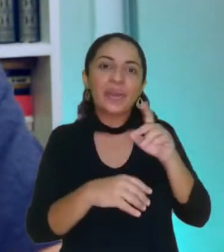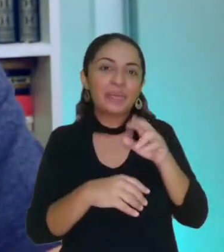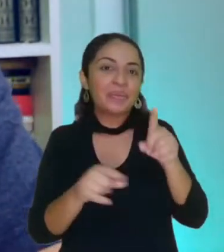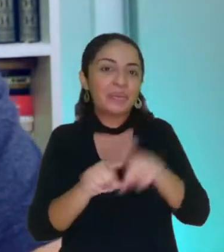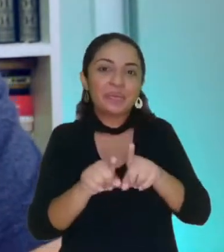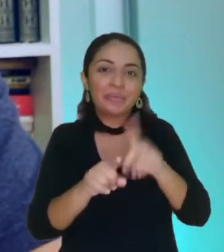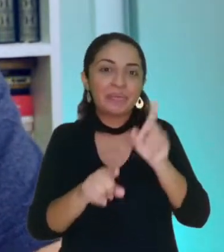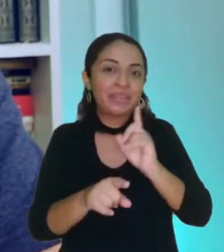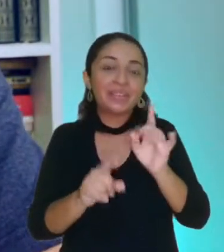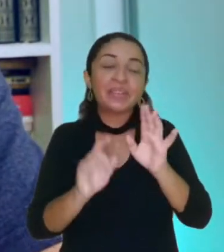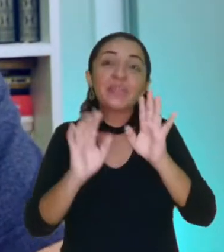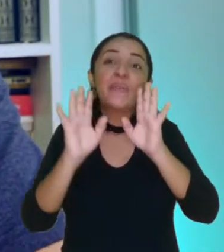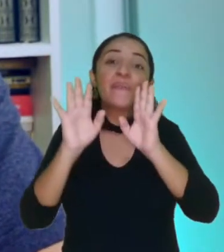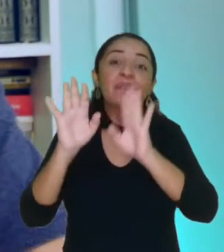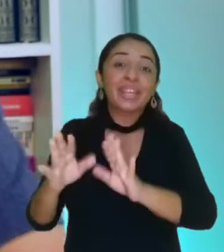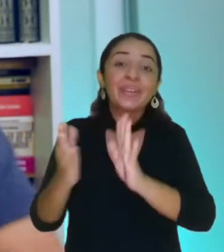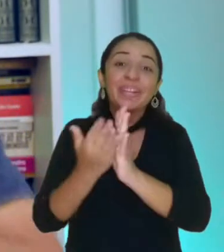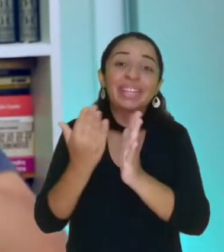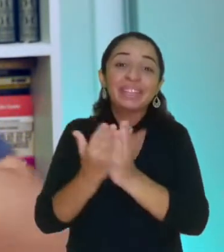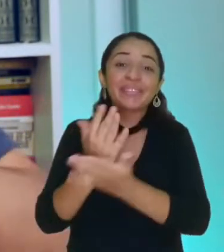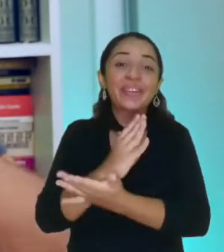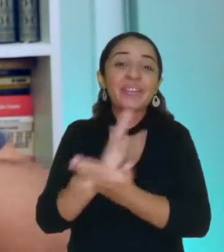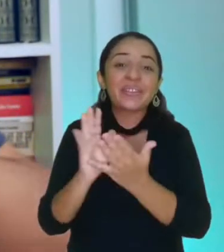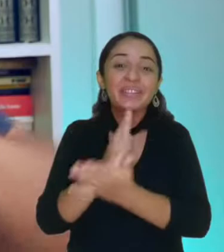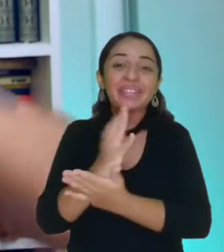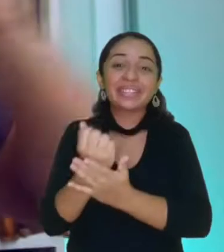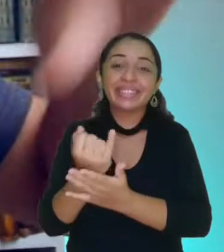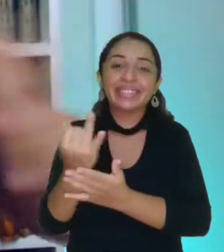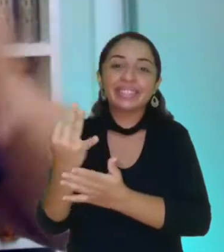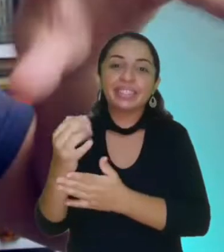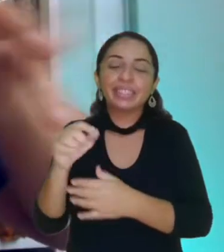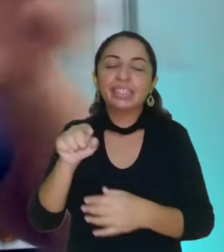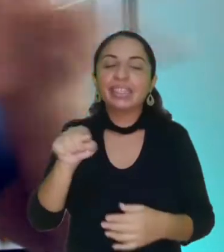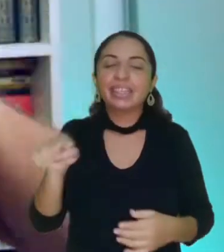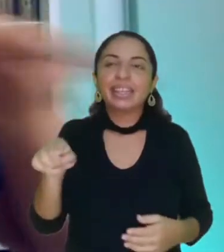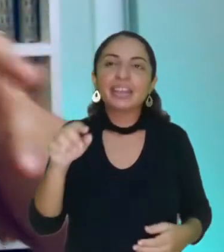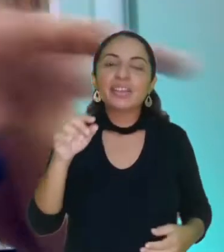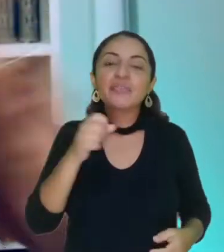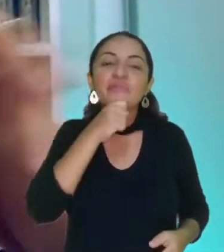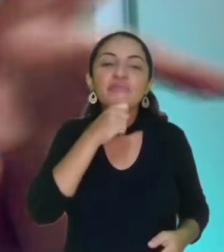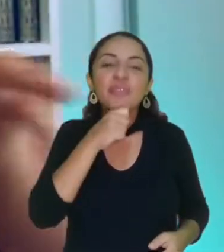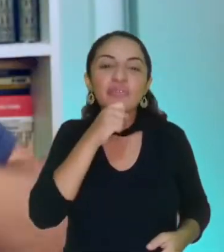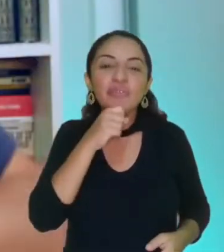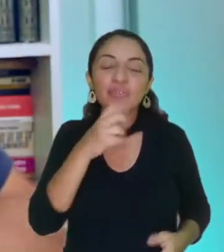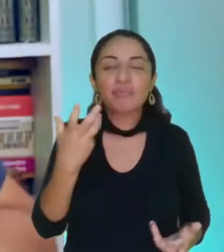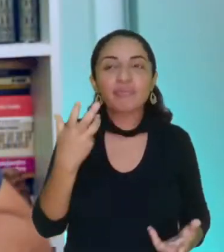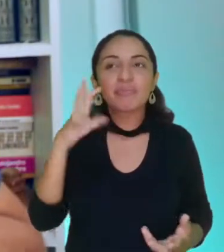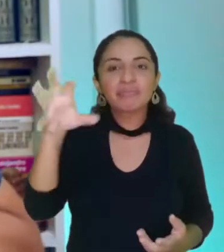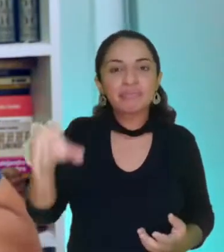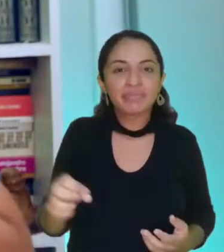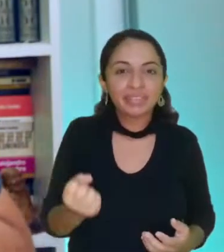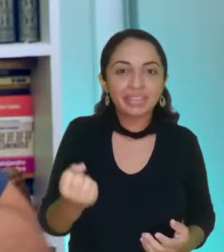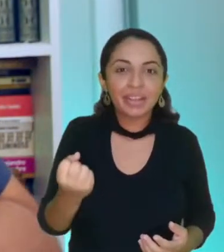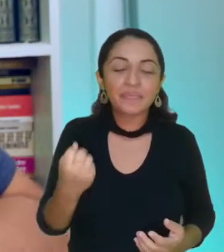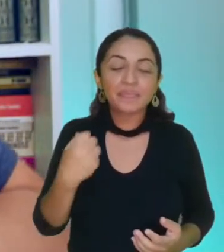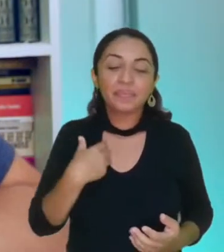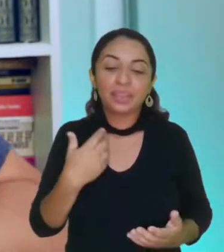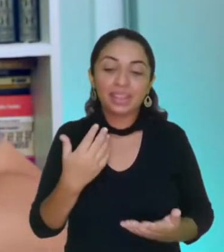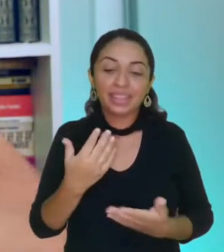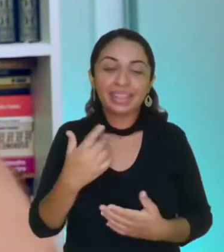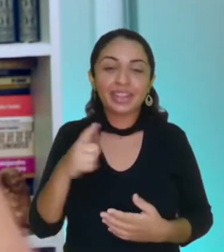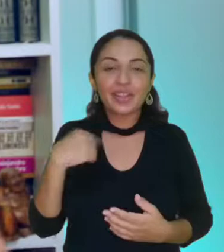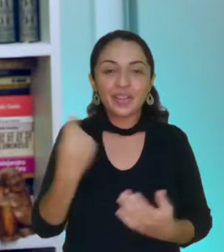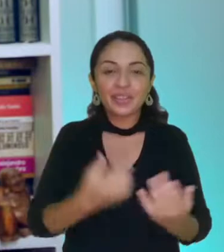tem lá. A gente meio que, quando a gente era adolescente, meio que separamos, assim, que ficou, assim, entre os nossos